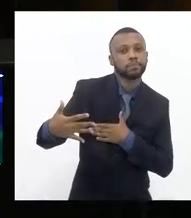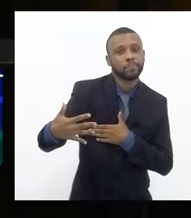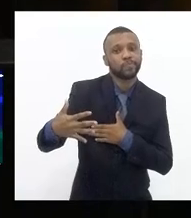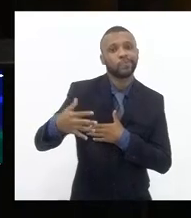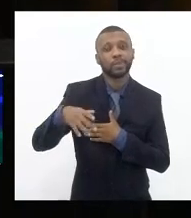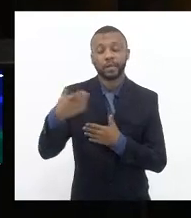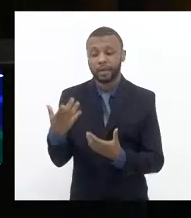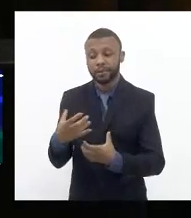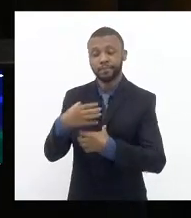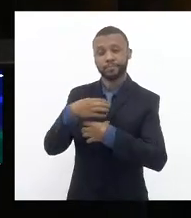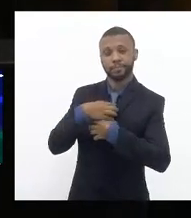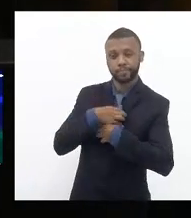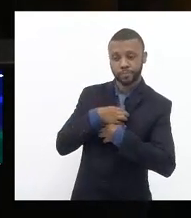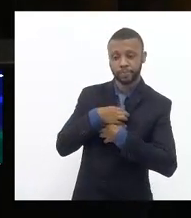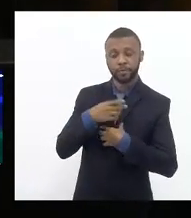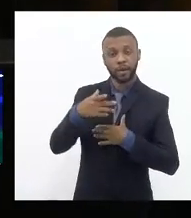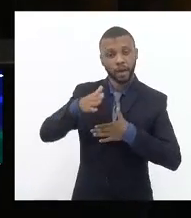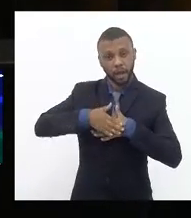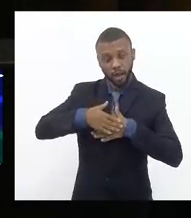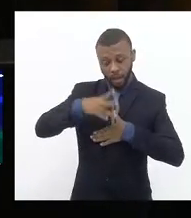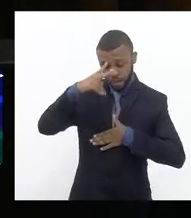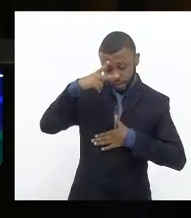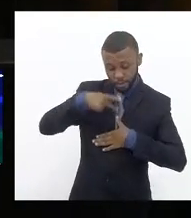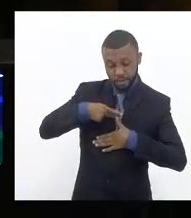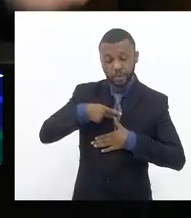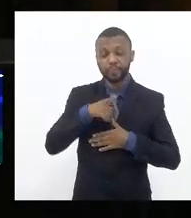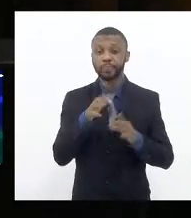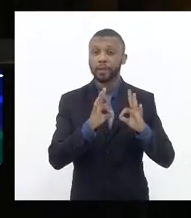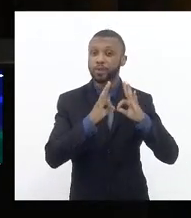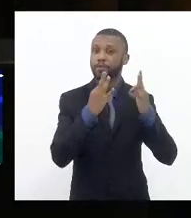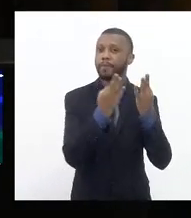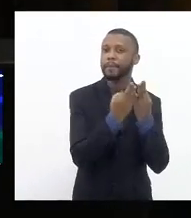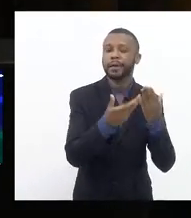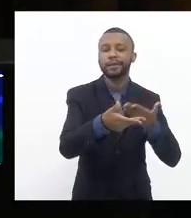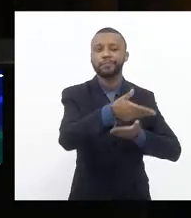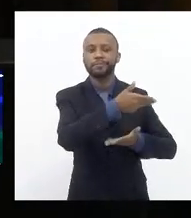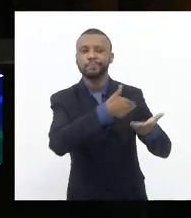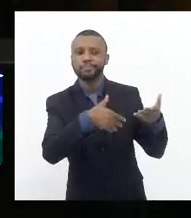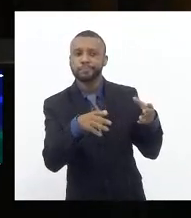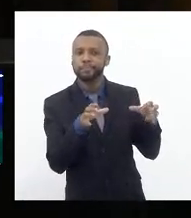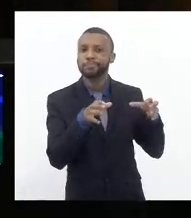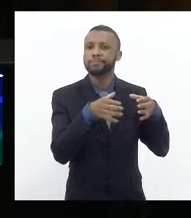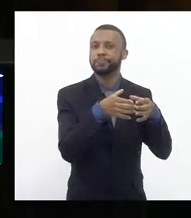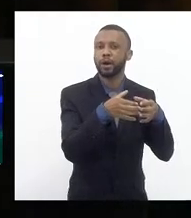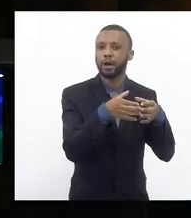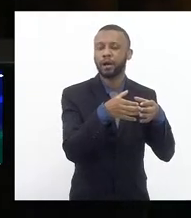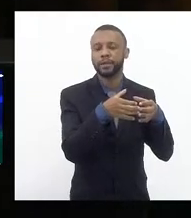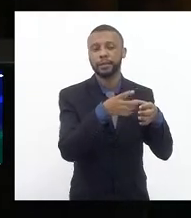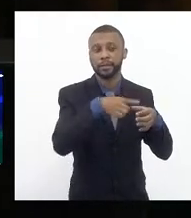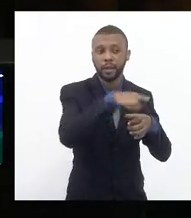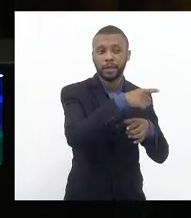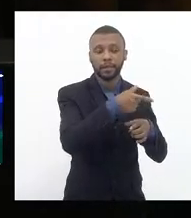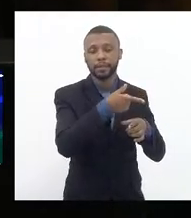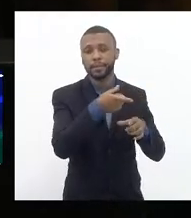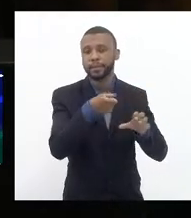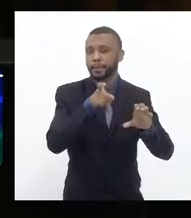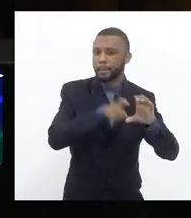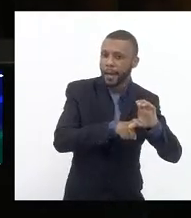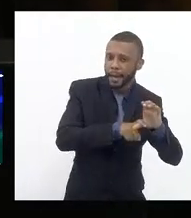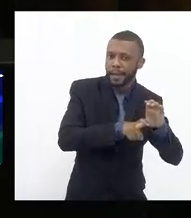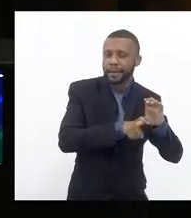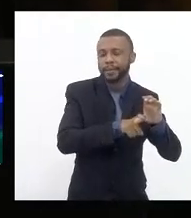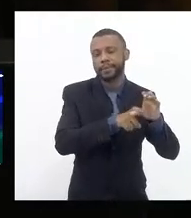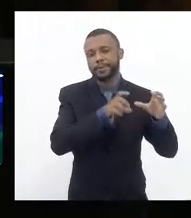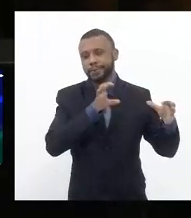mesmo e a sua família, né? As pessoas que dele dependem, direta ou indiretamente, mais ou